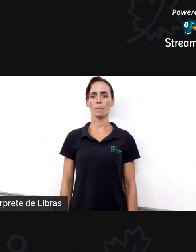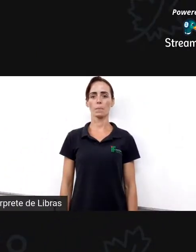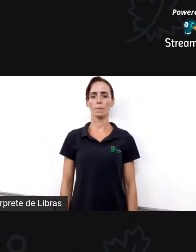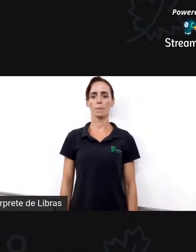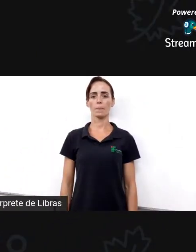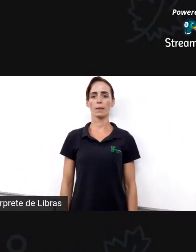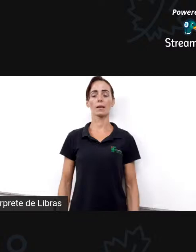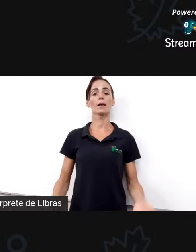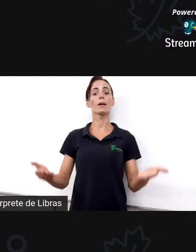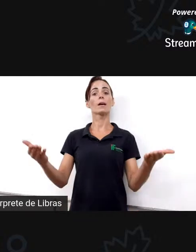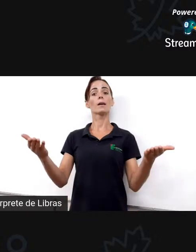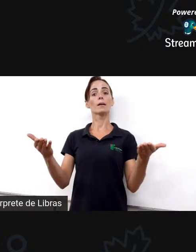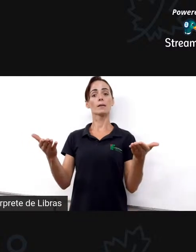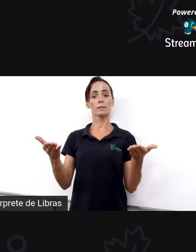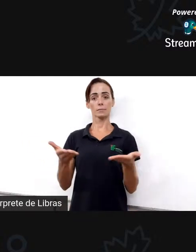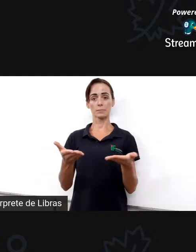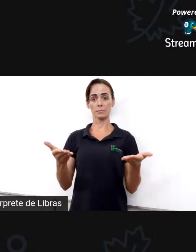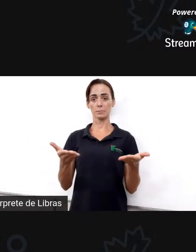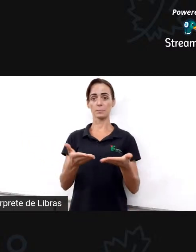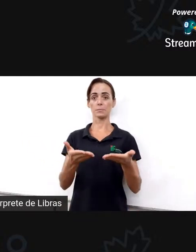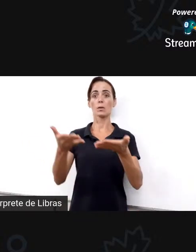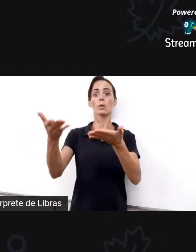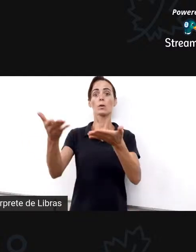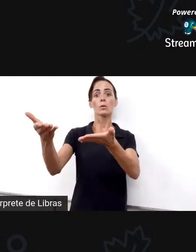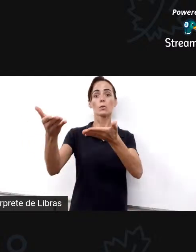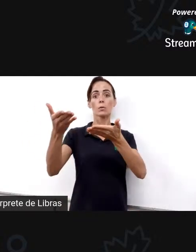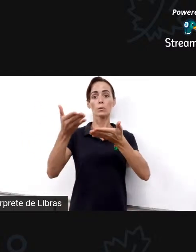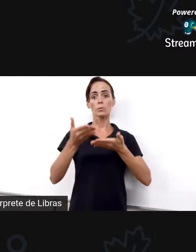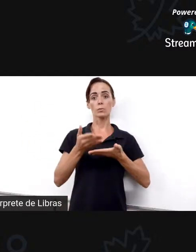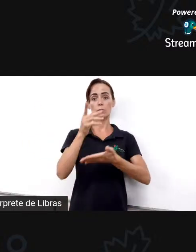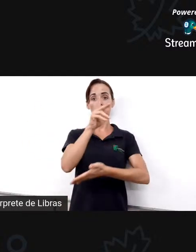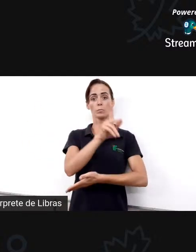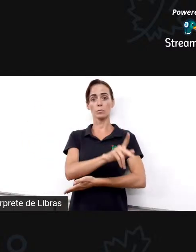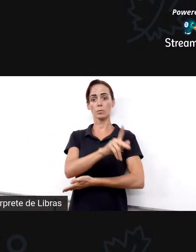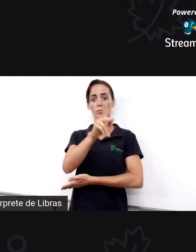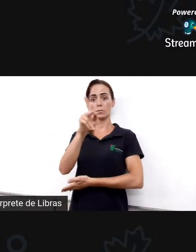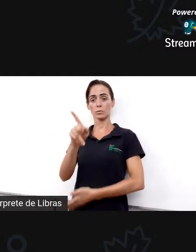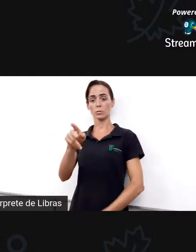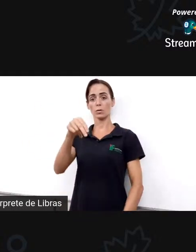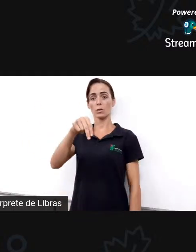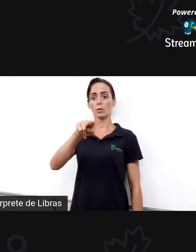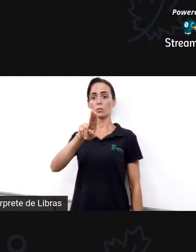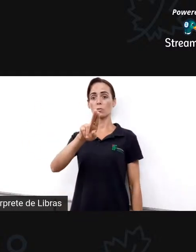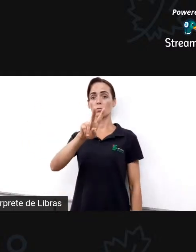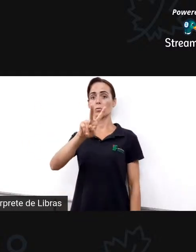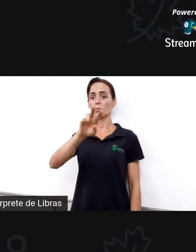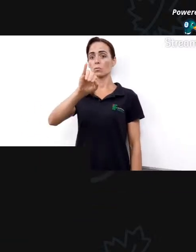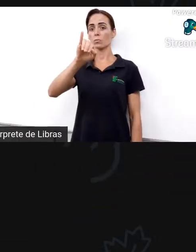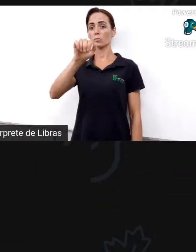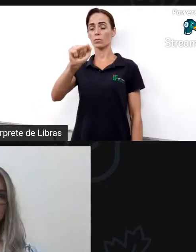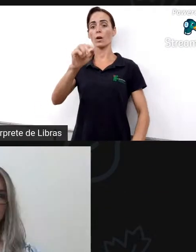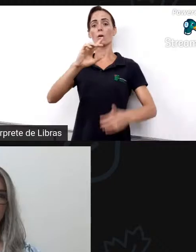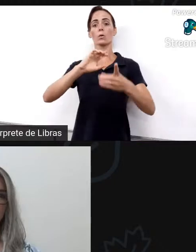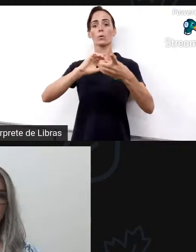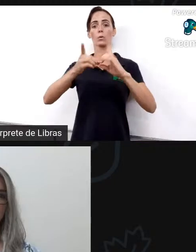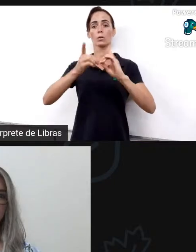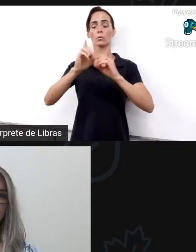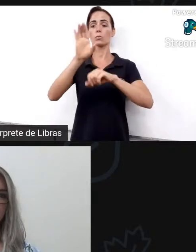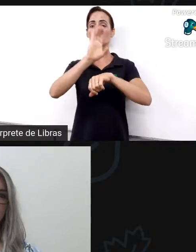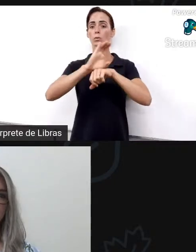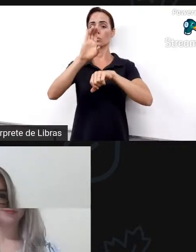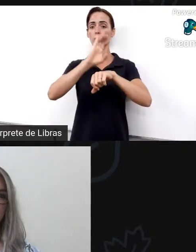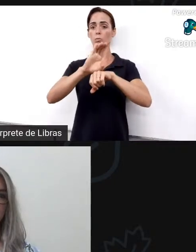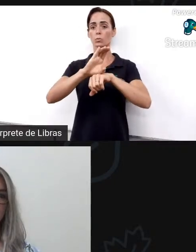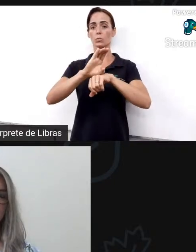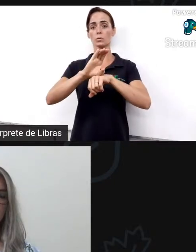Neste momento, convidamos a professora Núvia Kim, coordenadora do curso